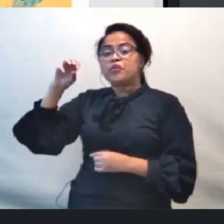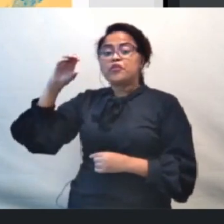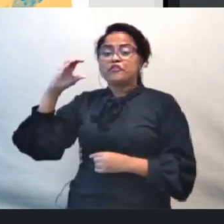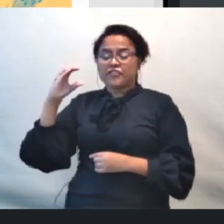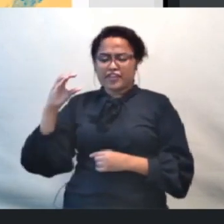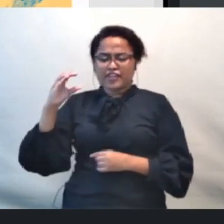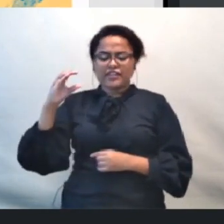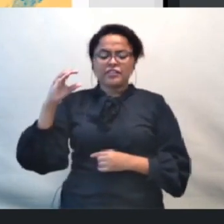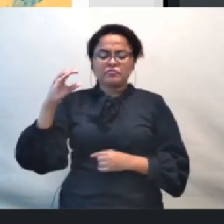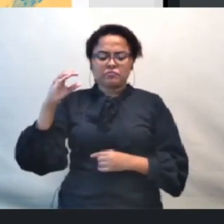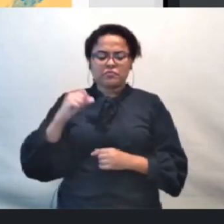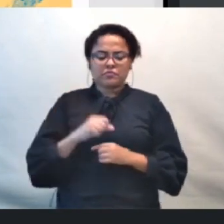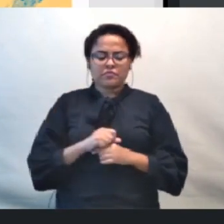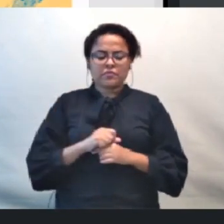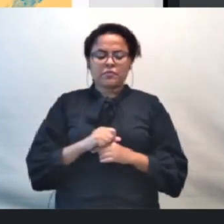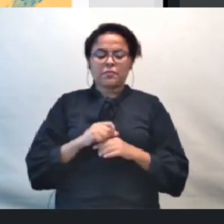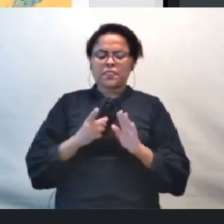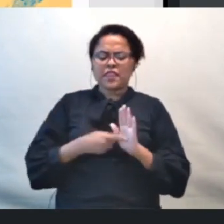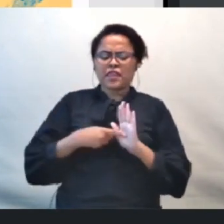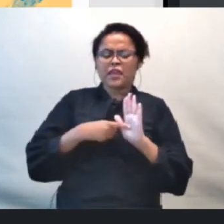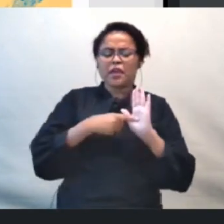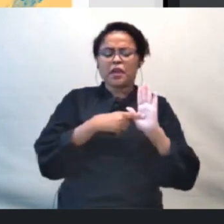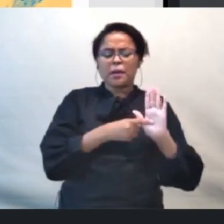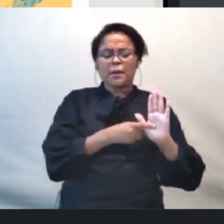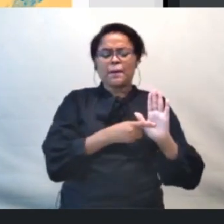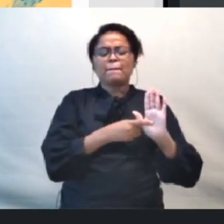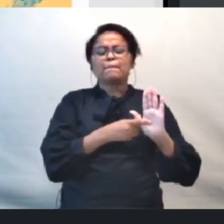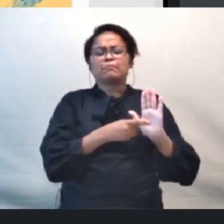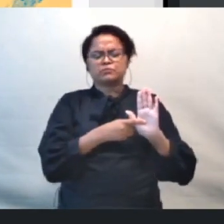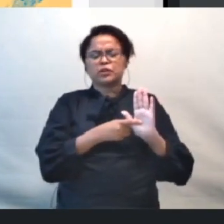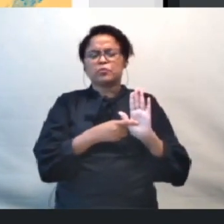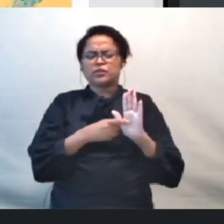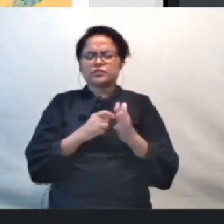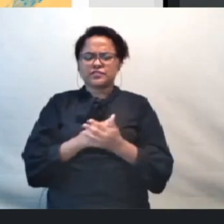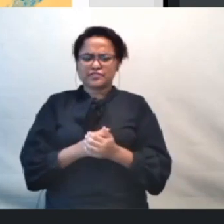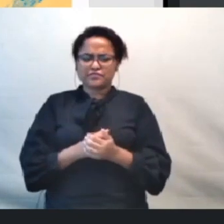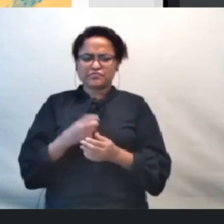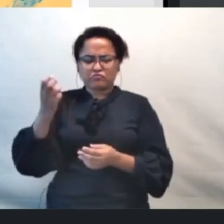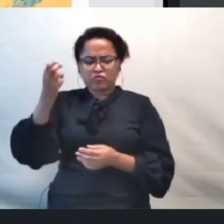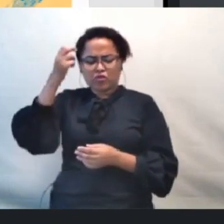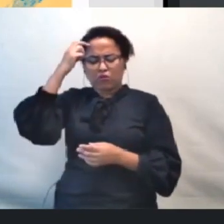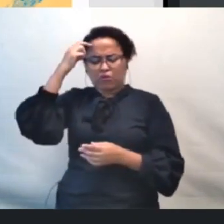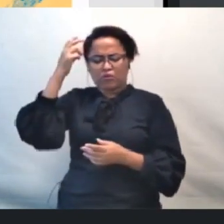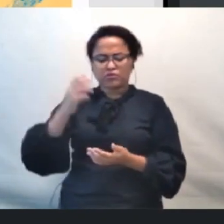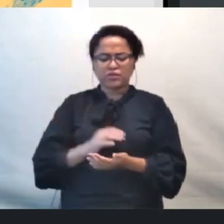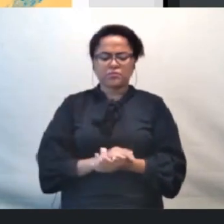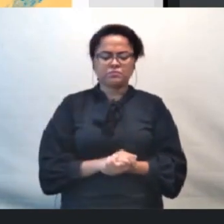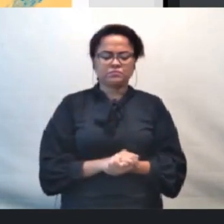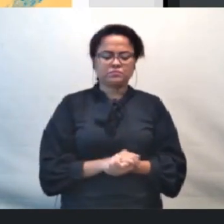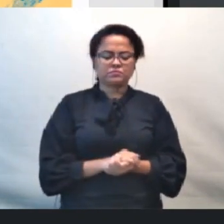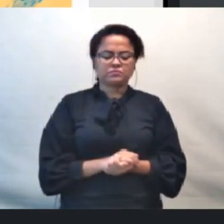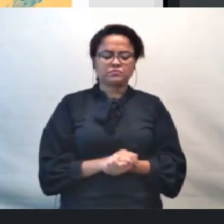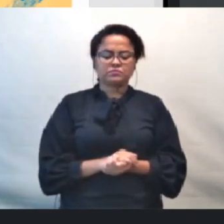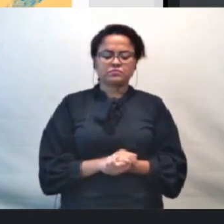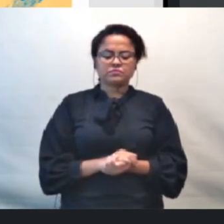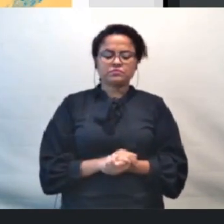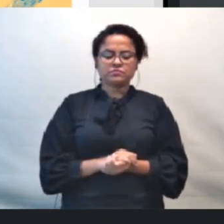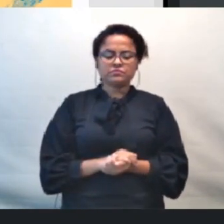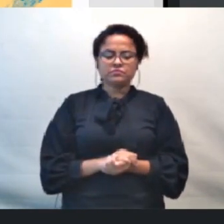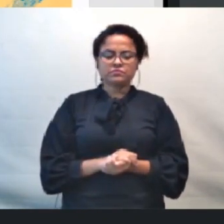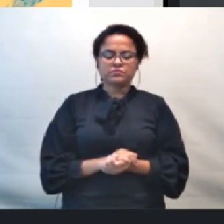Contorno Cultural. Então, nós temos as informações pertinentes a cada um desses eventos.